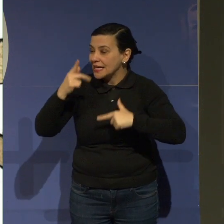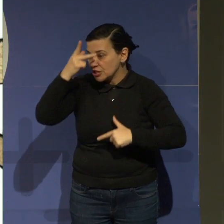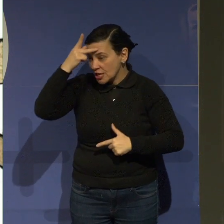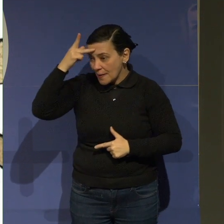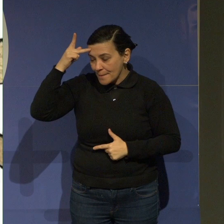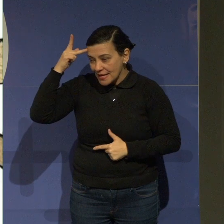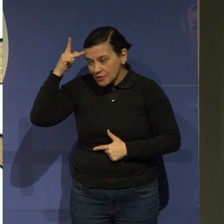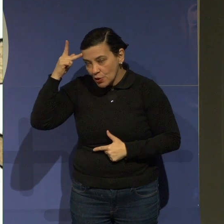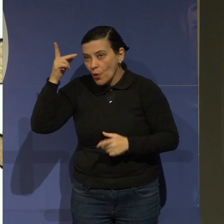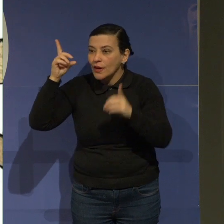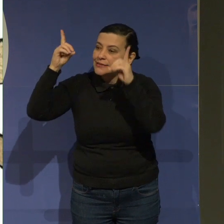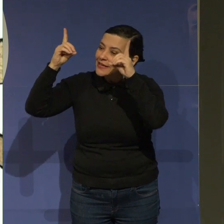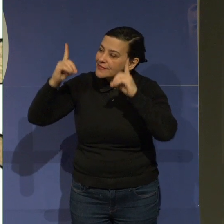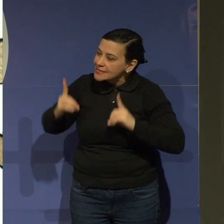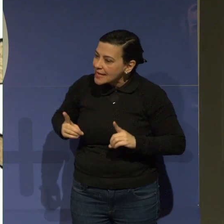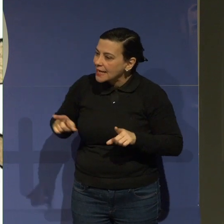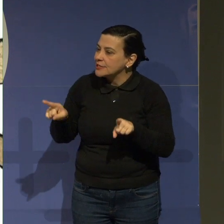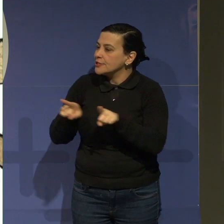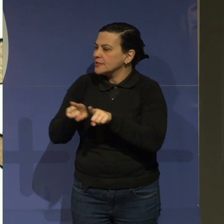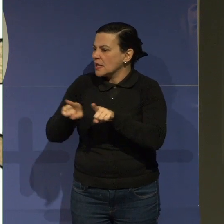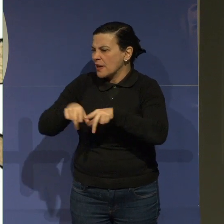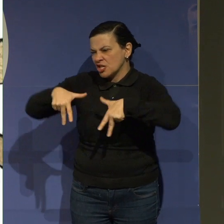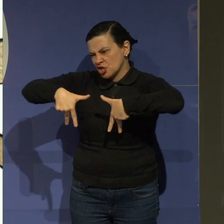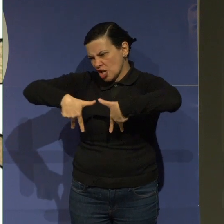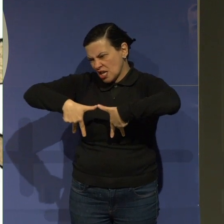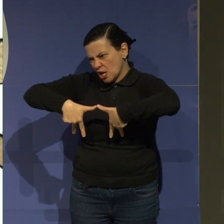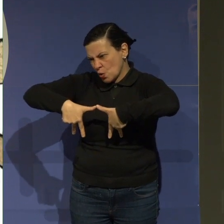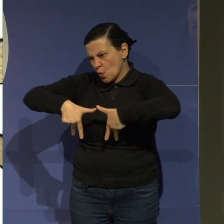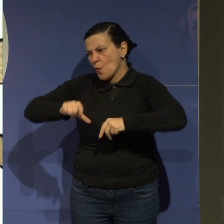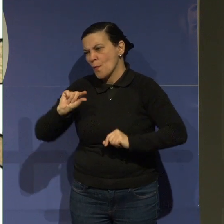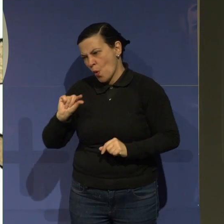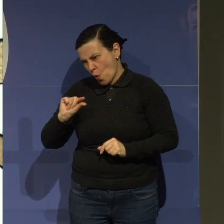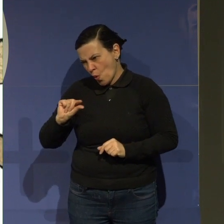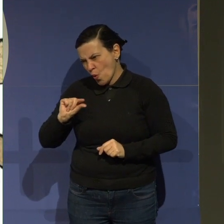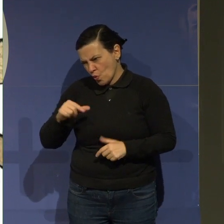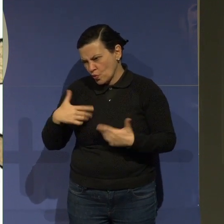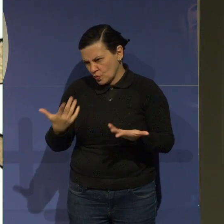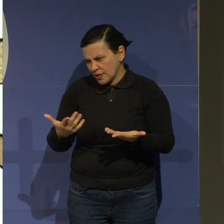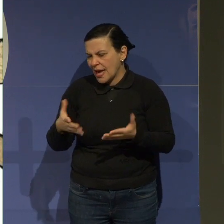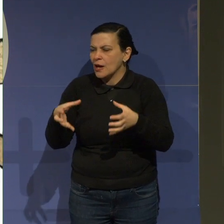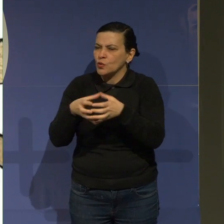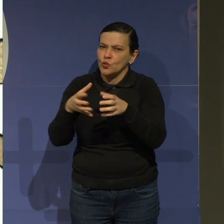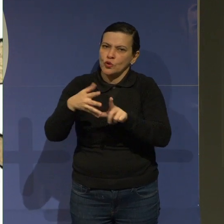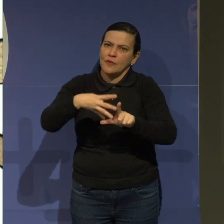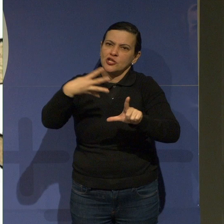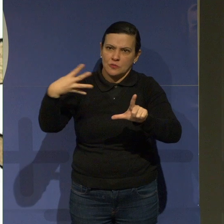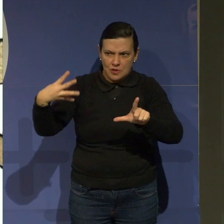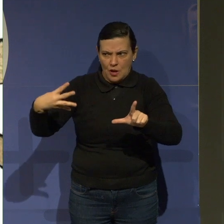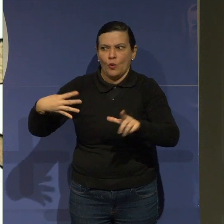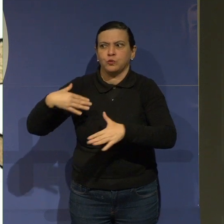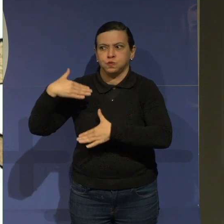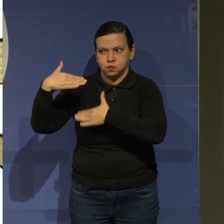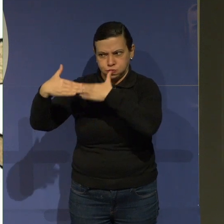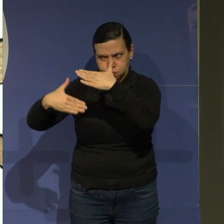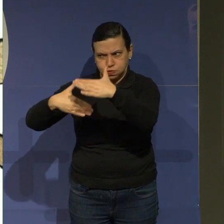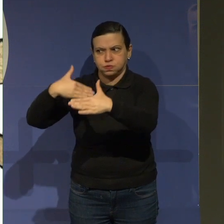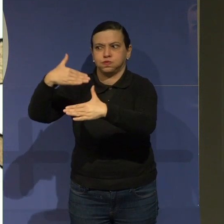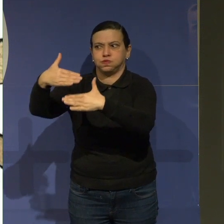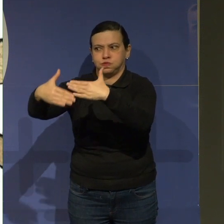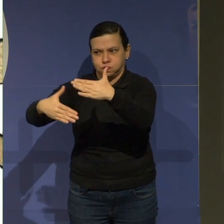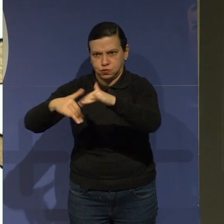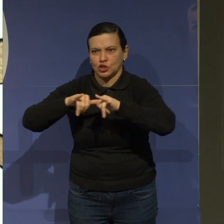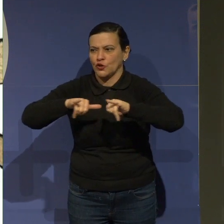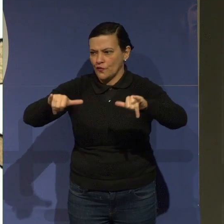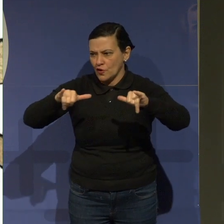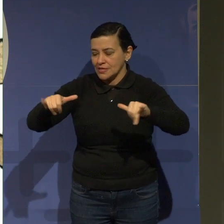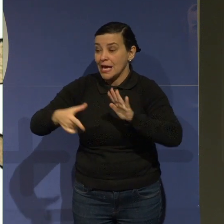com deficiência. Gênero, nem tanto, porque o movimento LGBT+ avançou muito nos últimos tempos. Então, tem